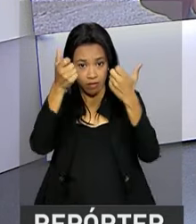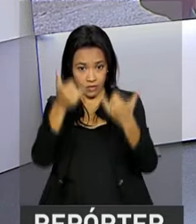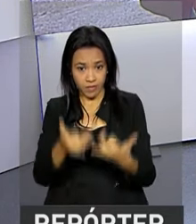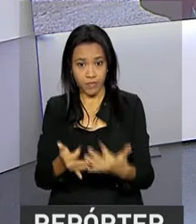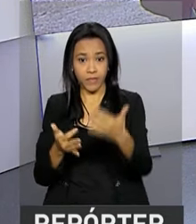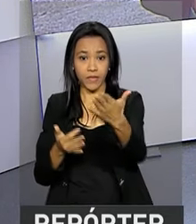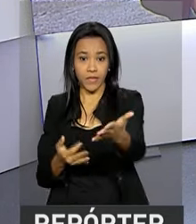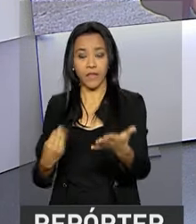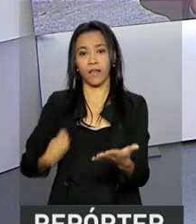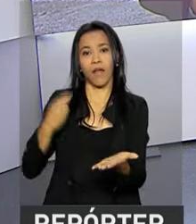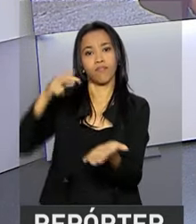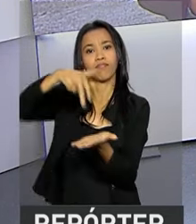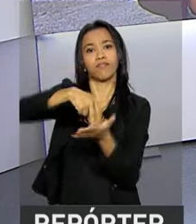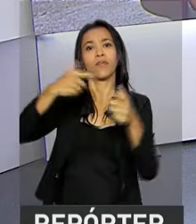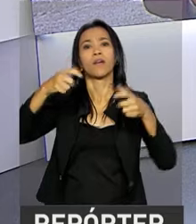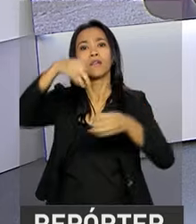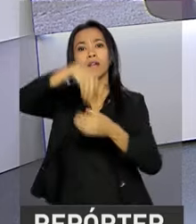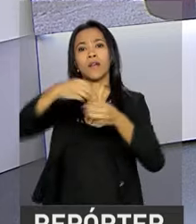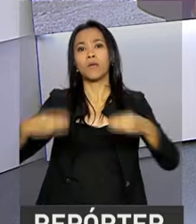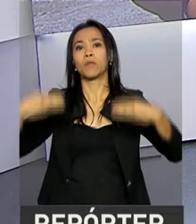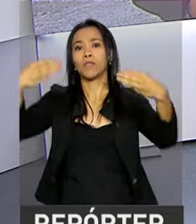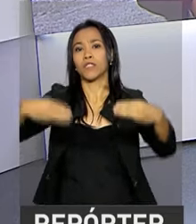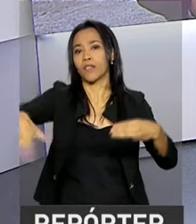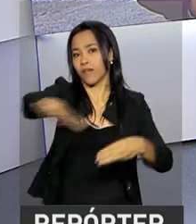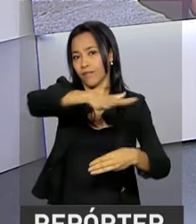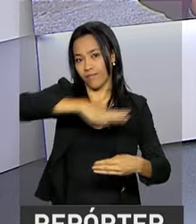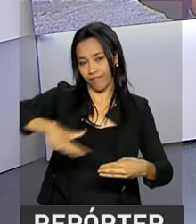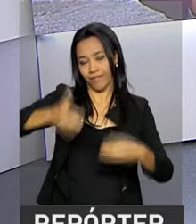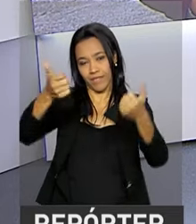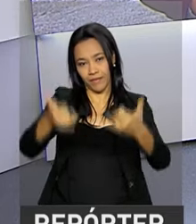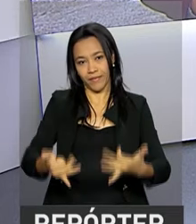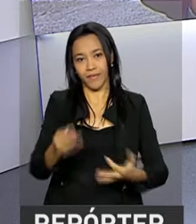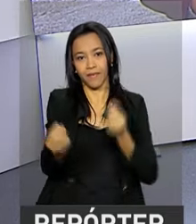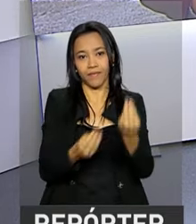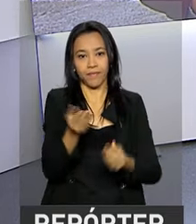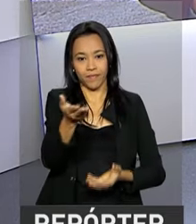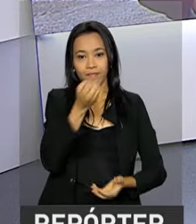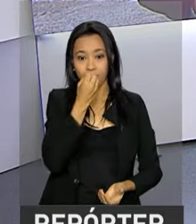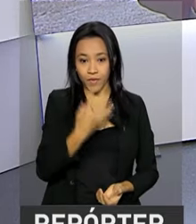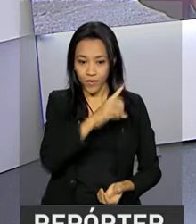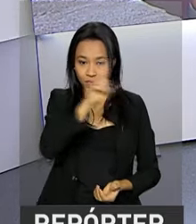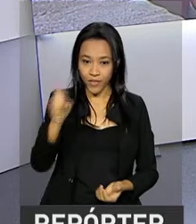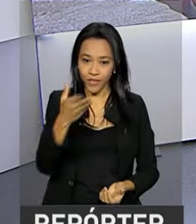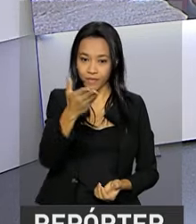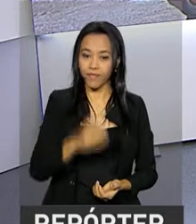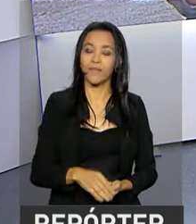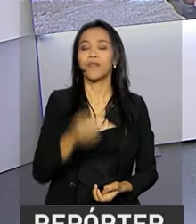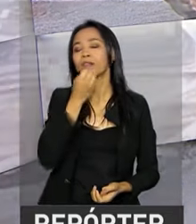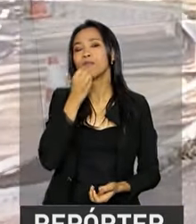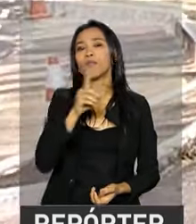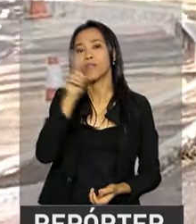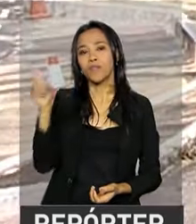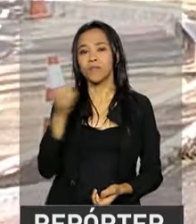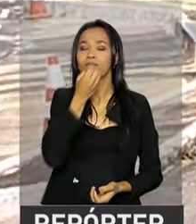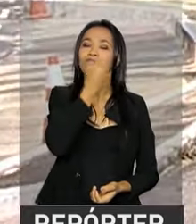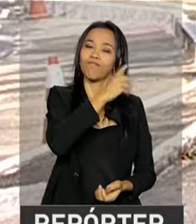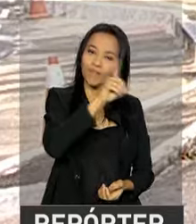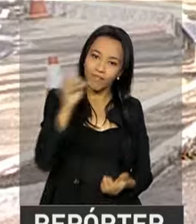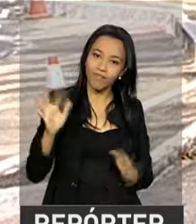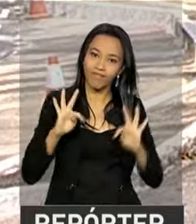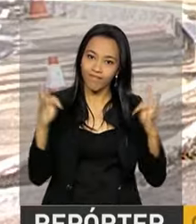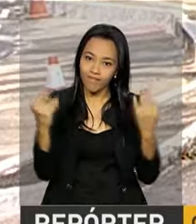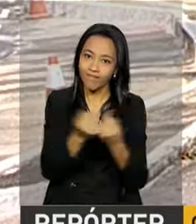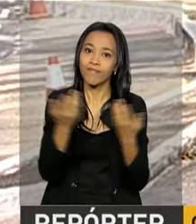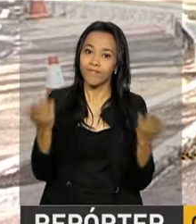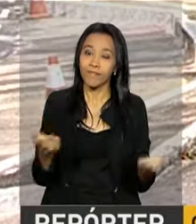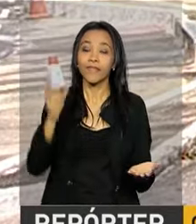Ministério do meio ambiente conversa com a gente ao vivo agora Oi Gabi bom dia bom dia Leandro Um bom dia a todos É isso mesmo a política